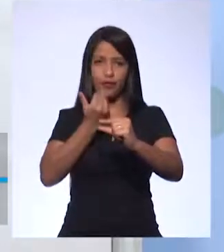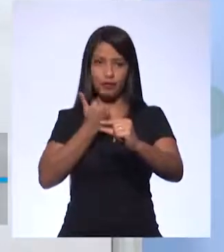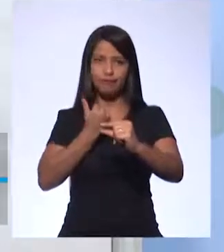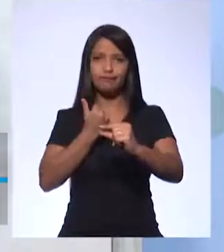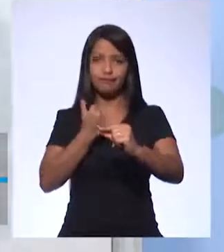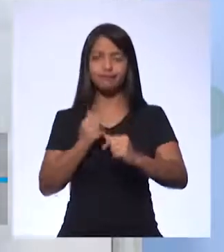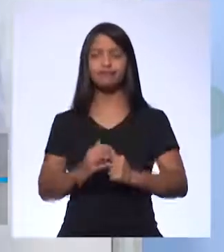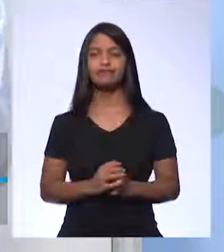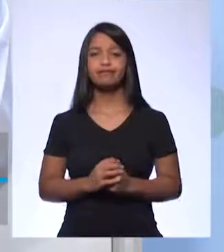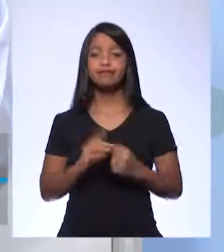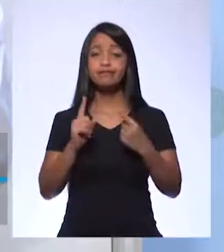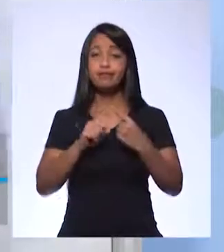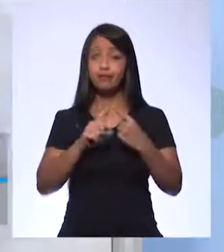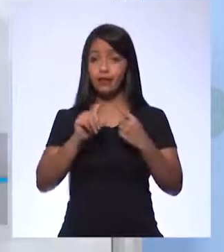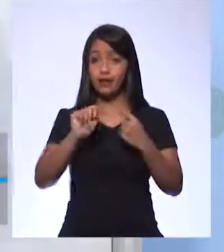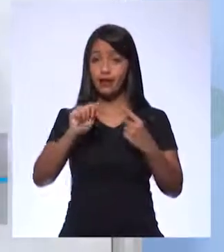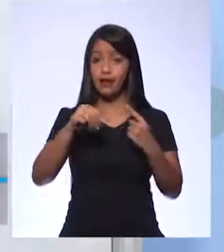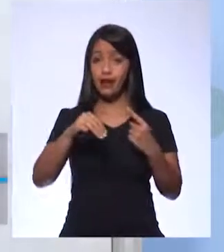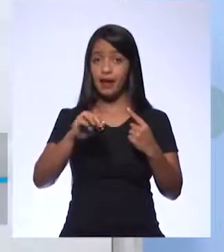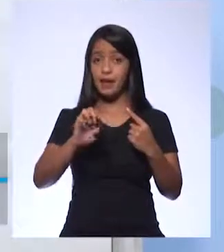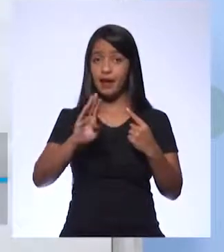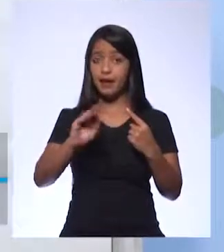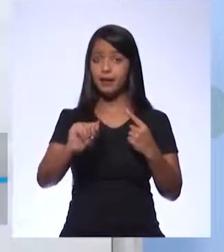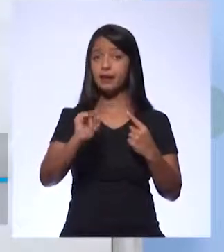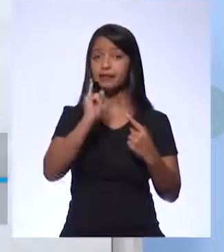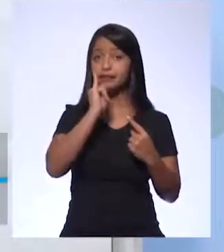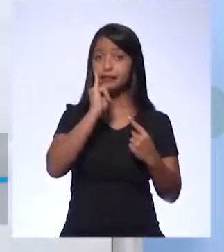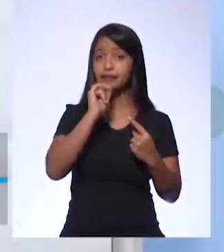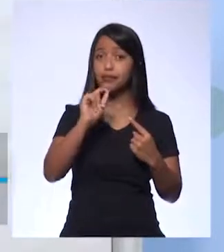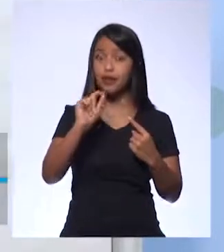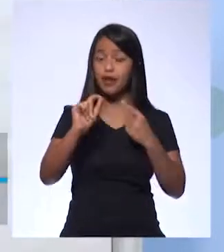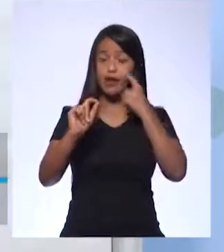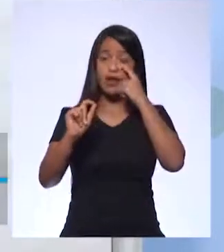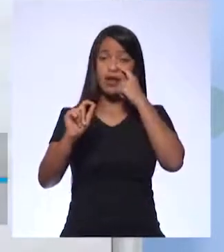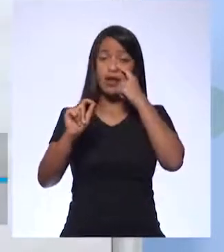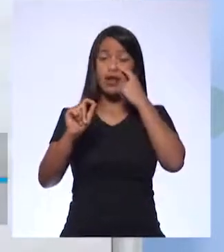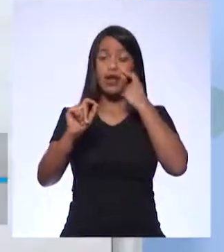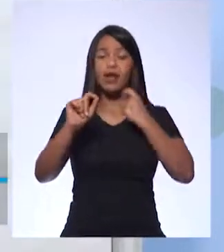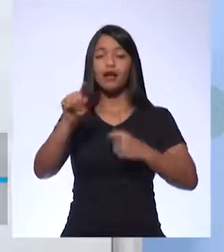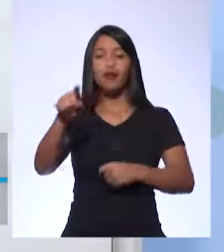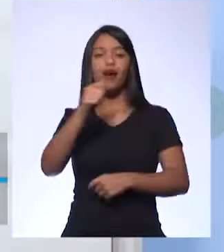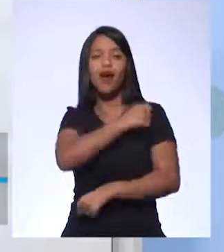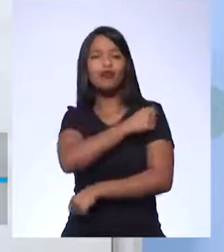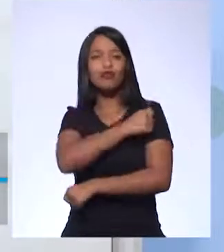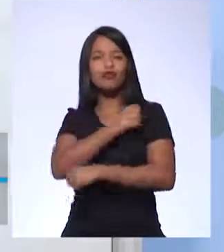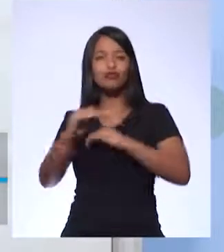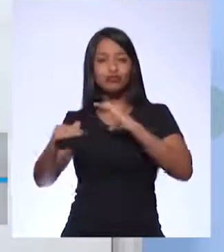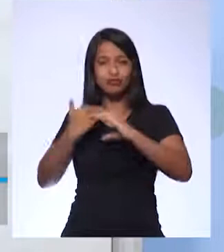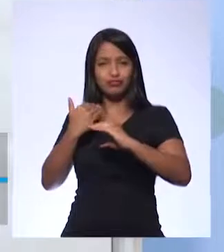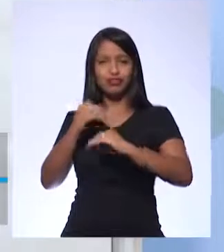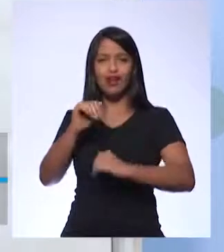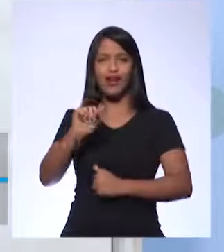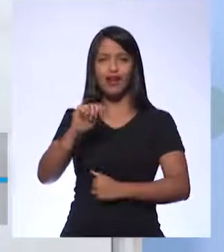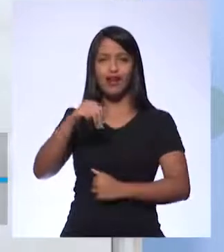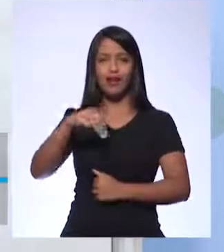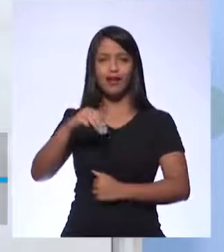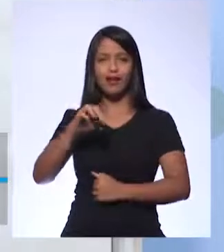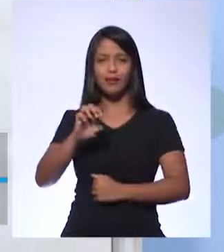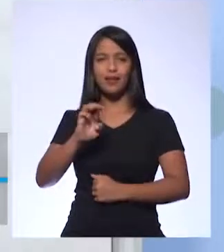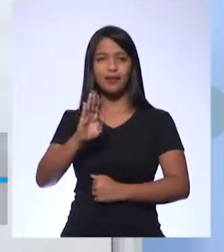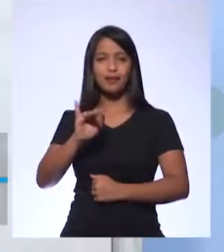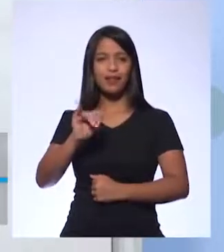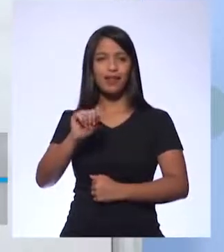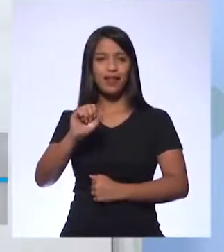é a questão da amebíase, que é uma doença que pode afetar o